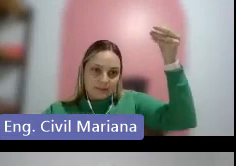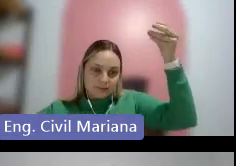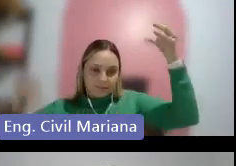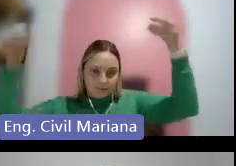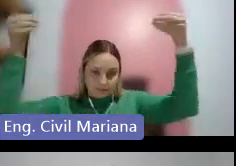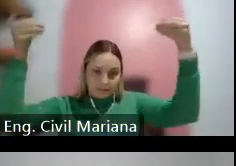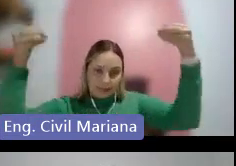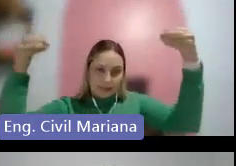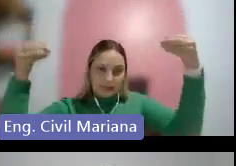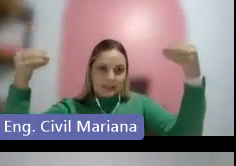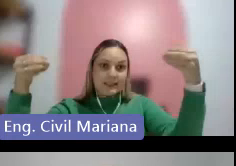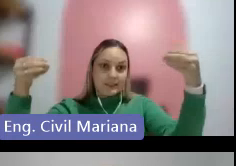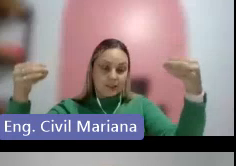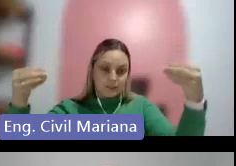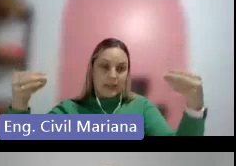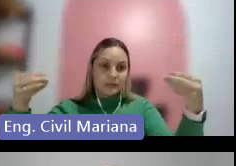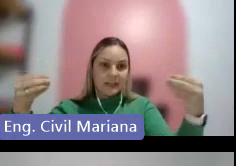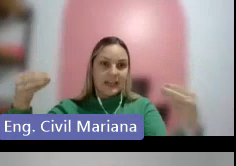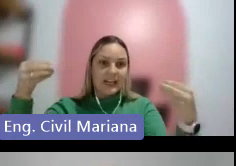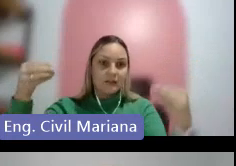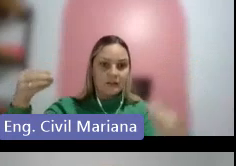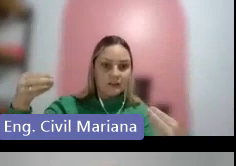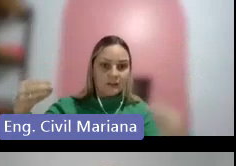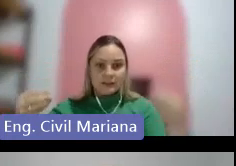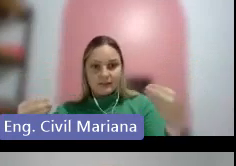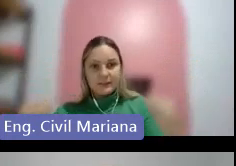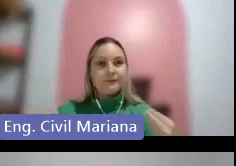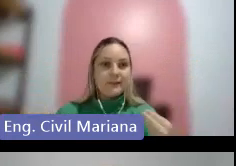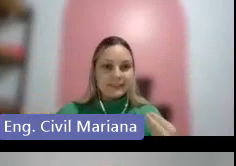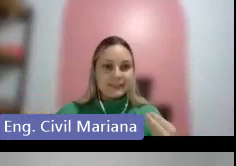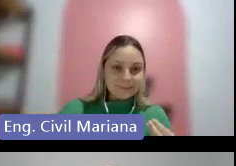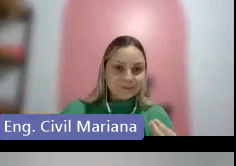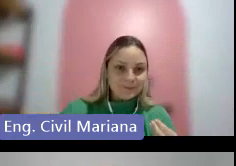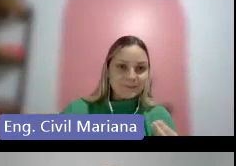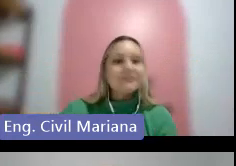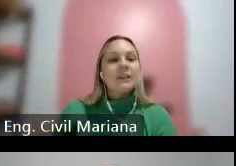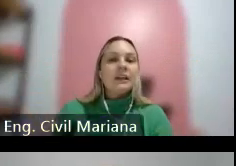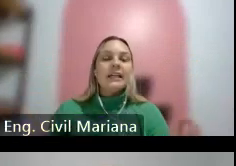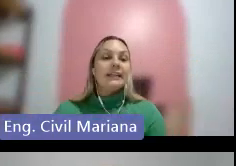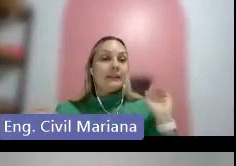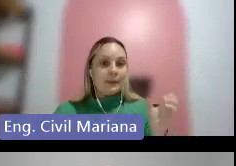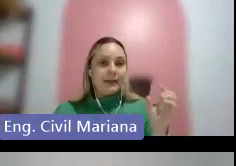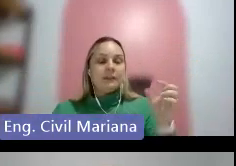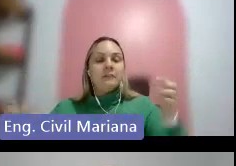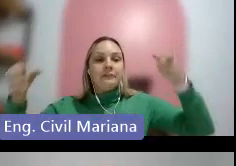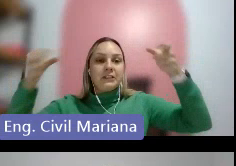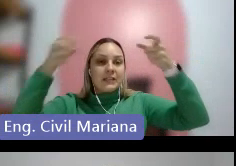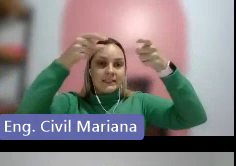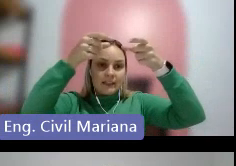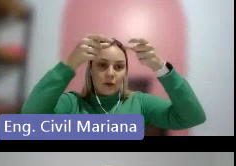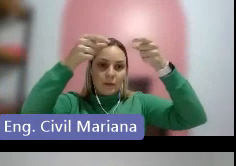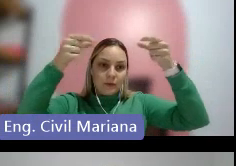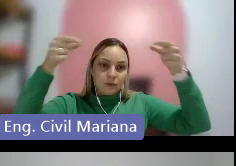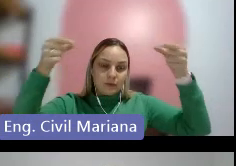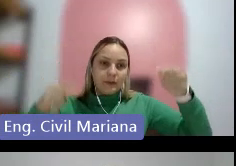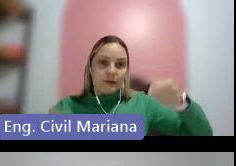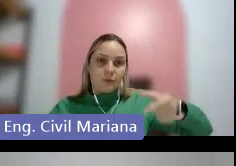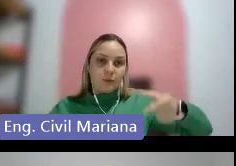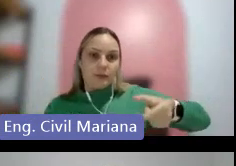uma junta nesses espaços em que a água se movimenta e também fechasse